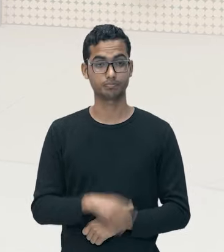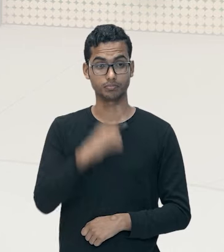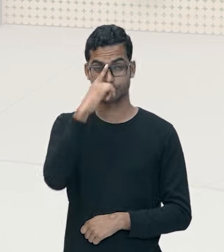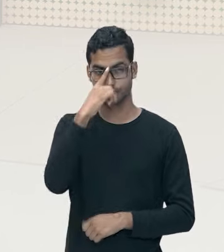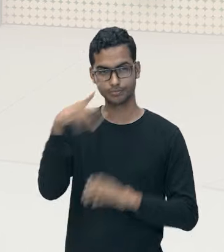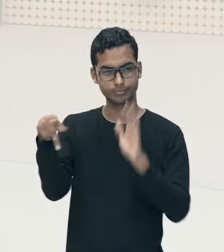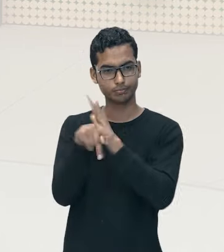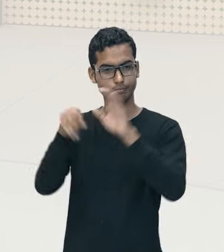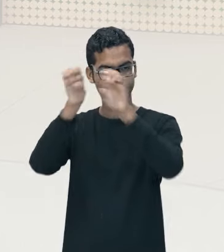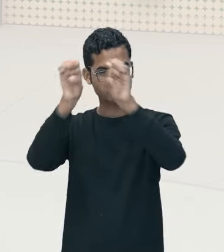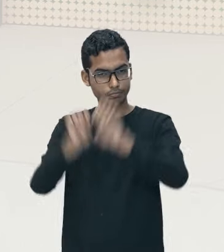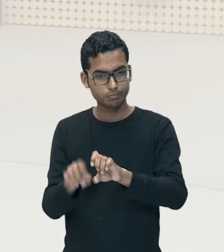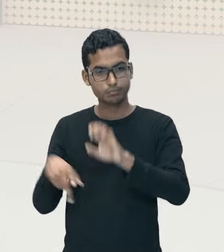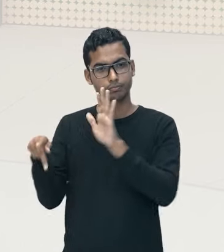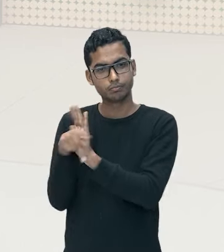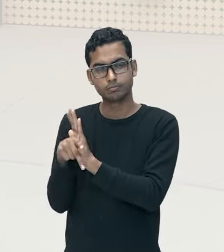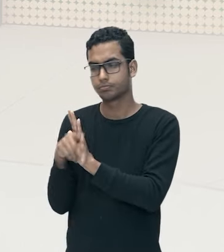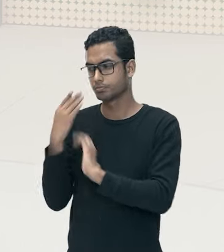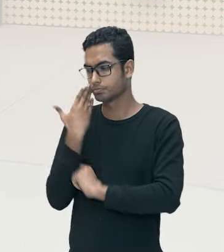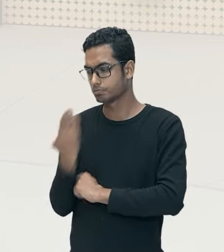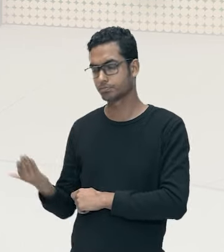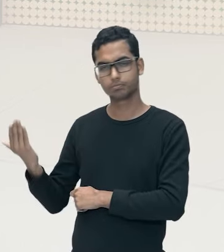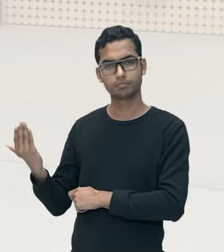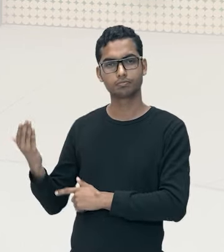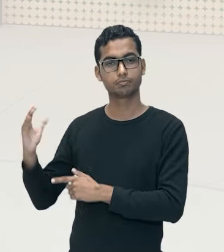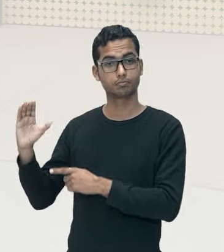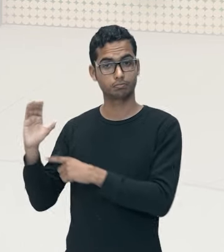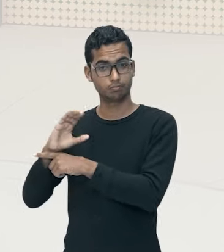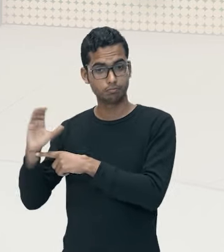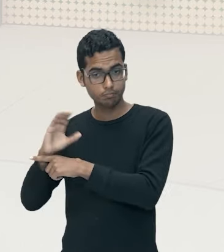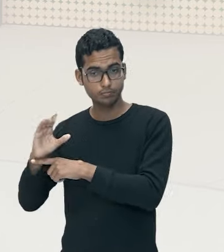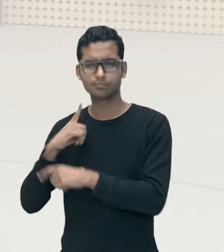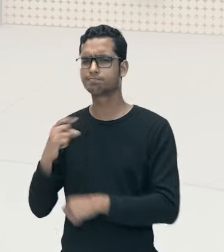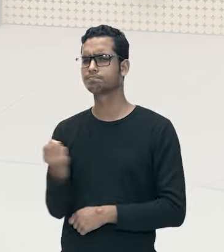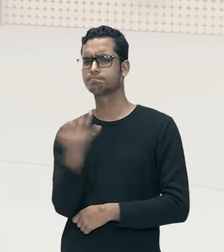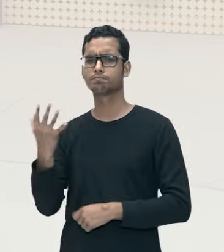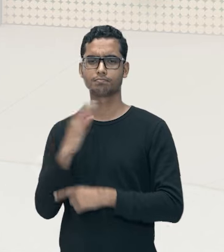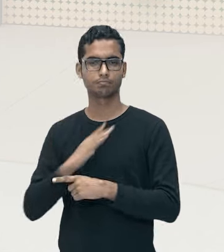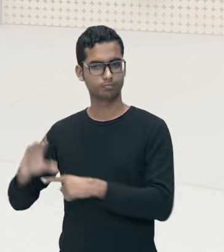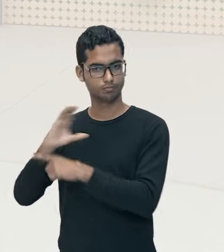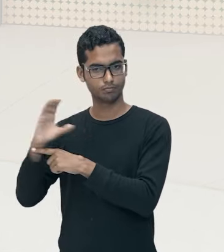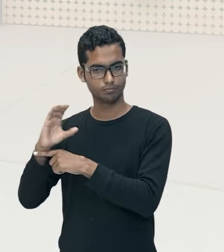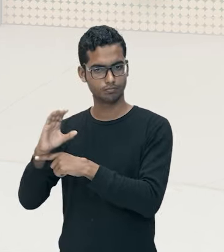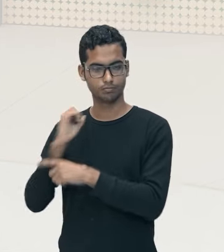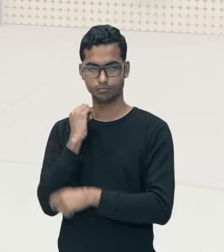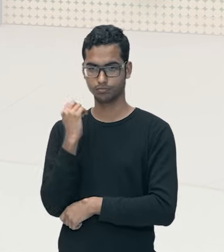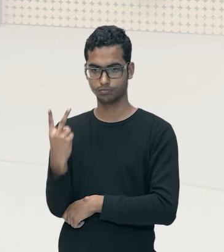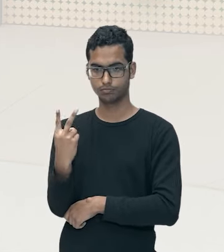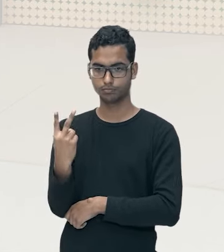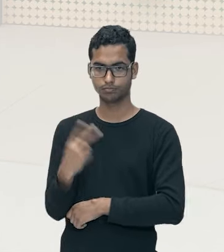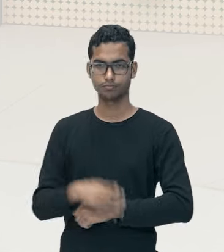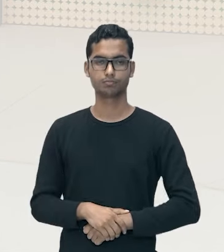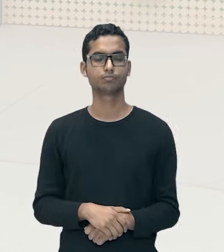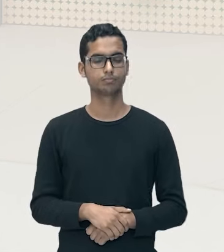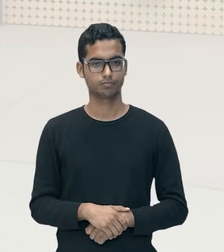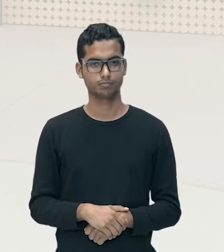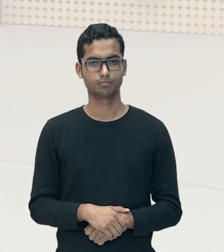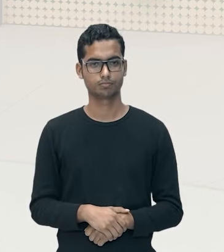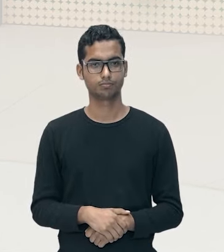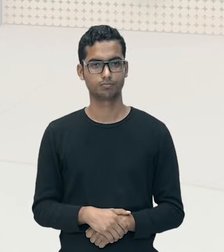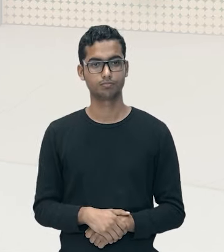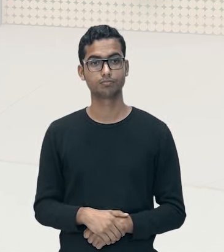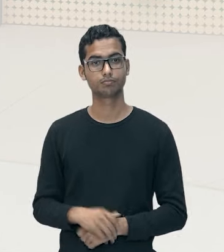E ela gente de cara já consegue observar que ela tem Quantos carbonos dois né dois carbonos e